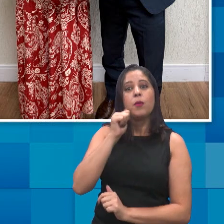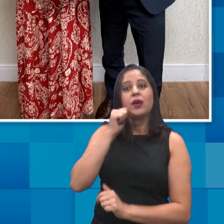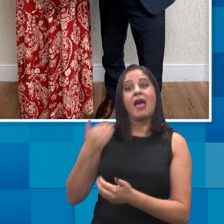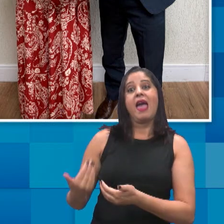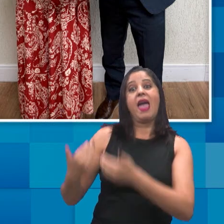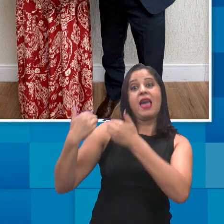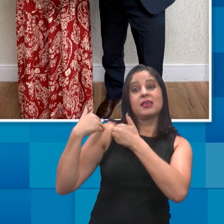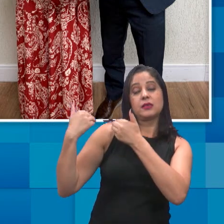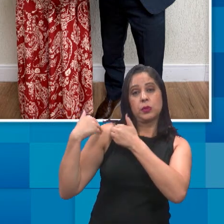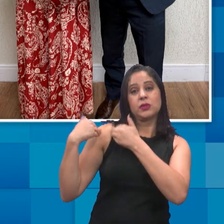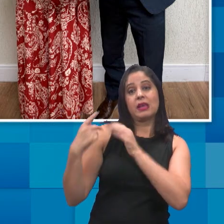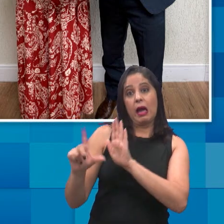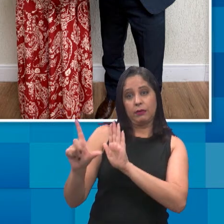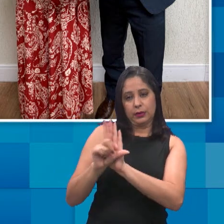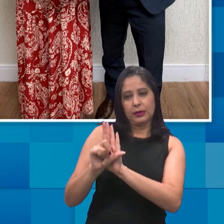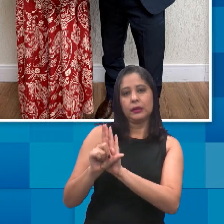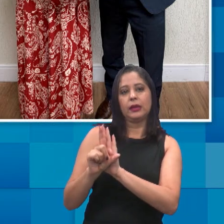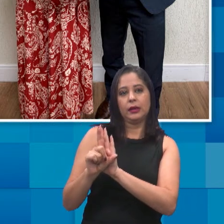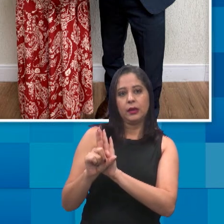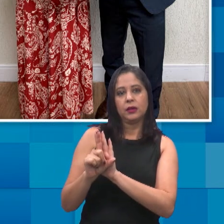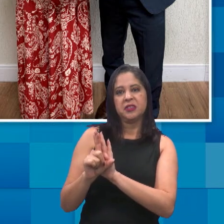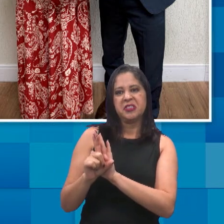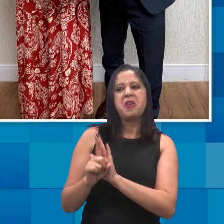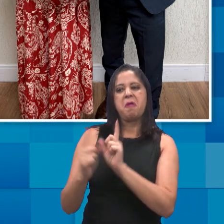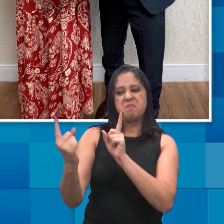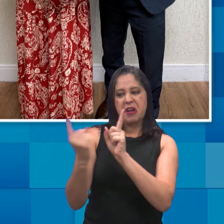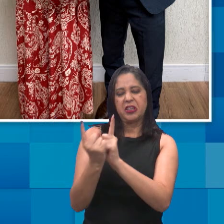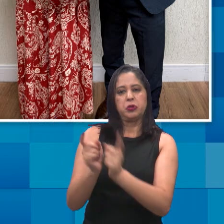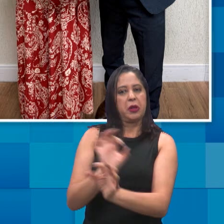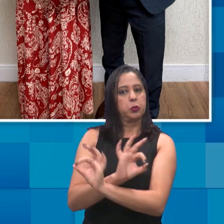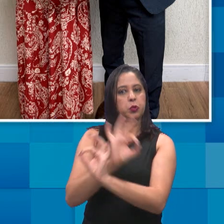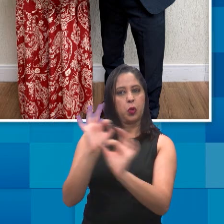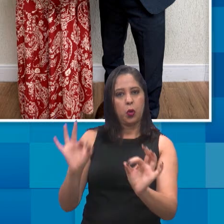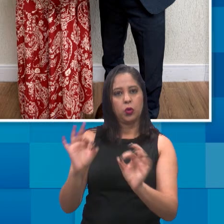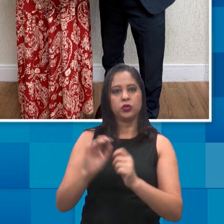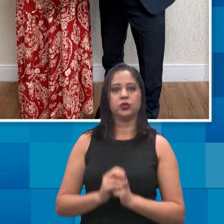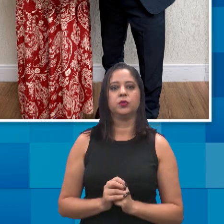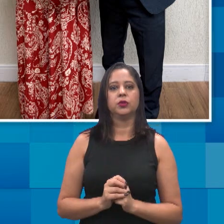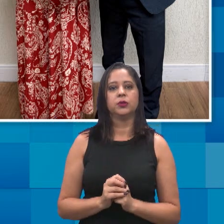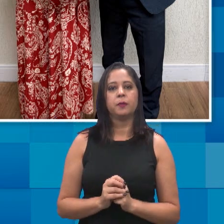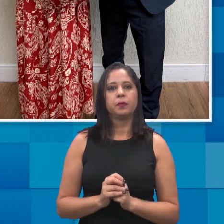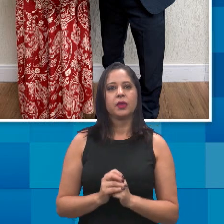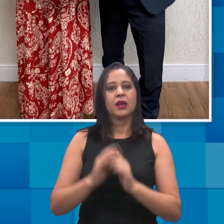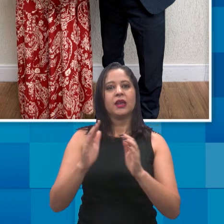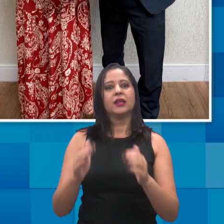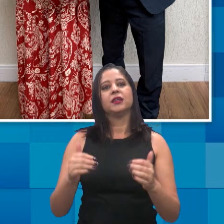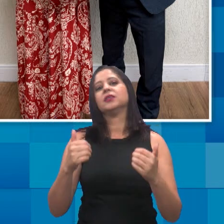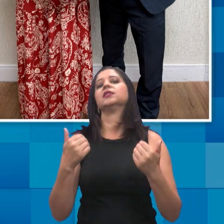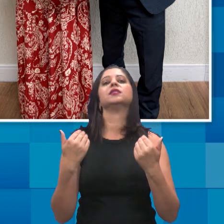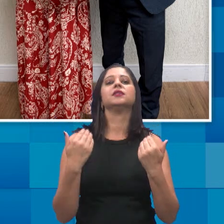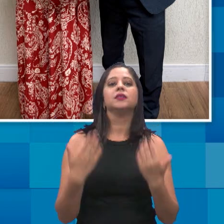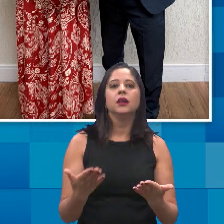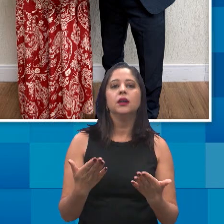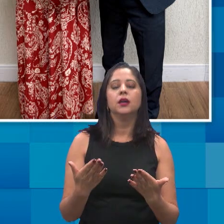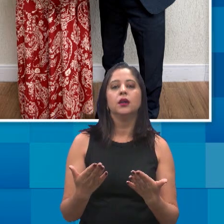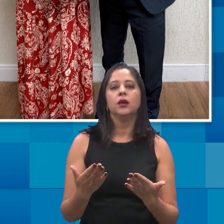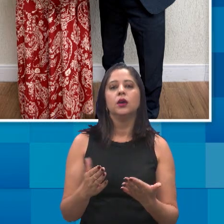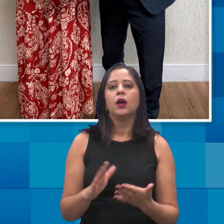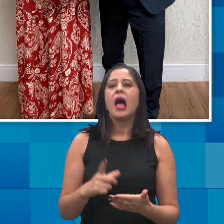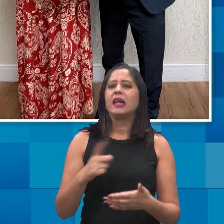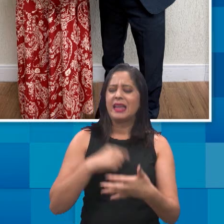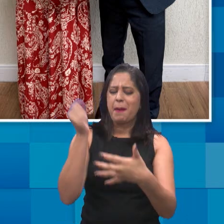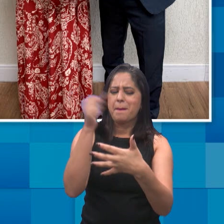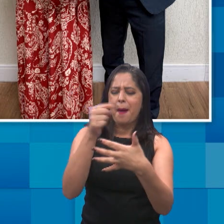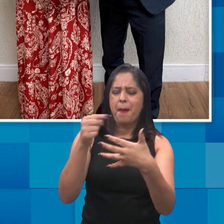incentivo fiscal, e fui muito bem atendido, e a gente volta também com muita coisa boa para a